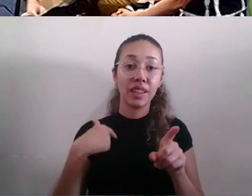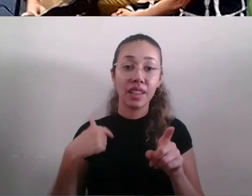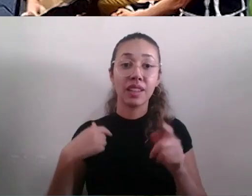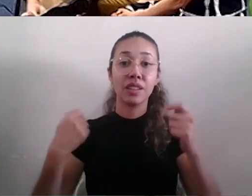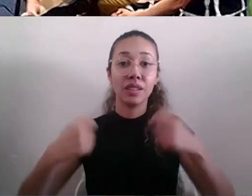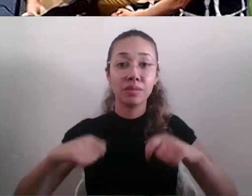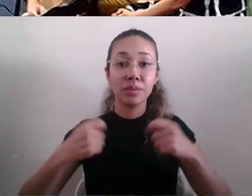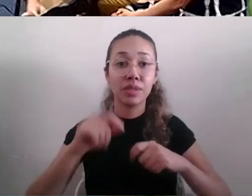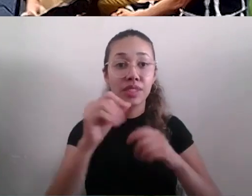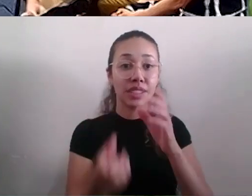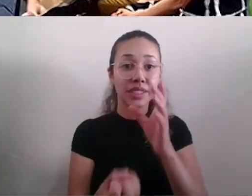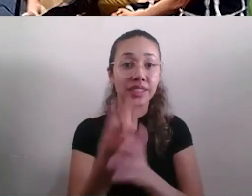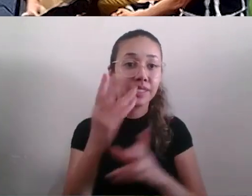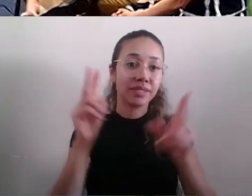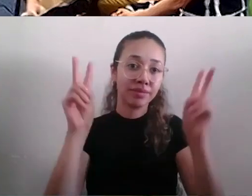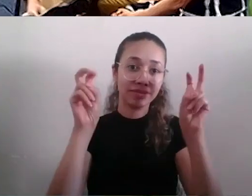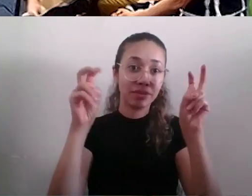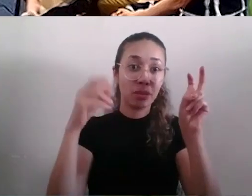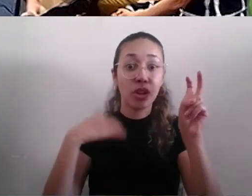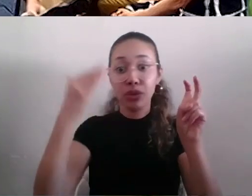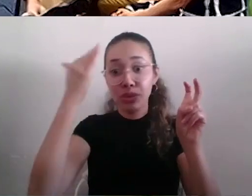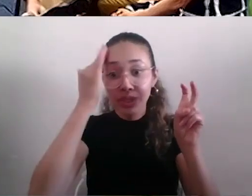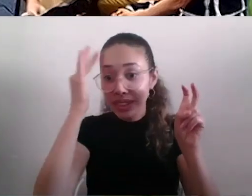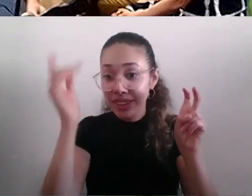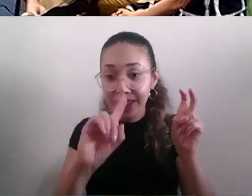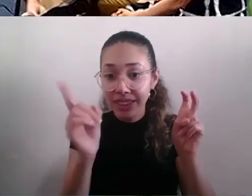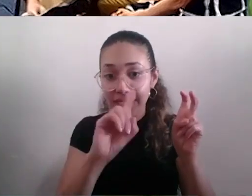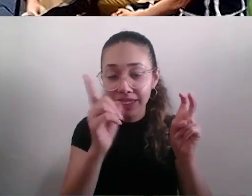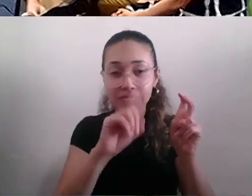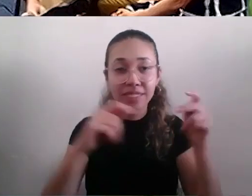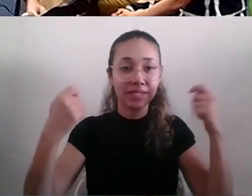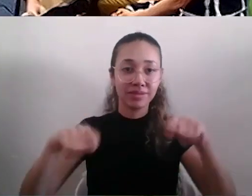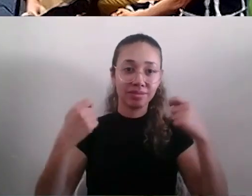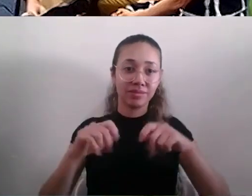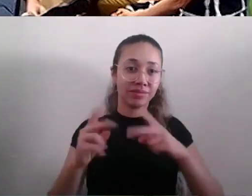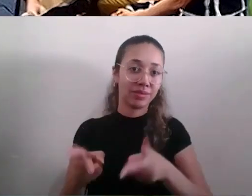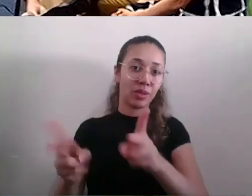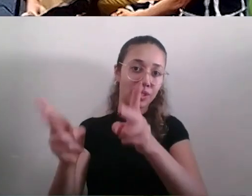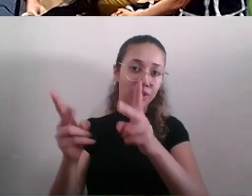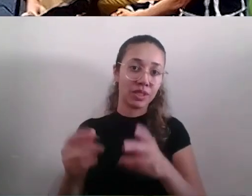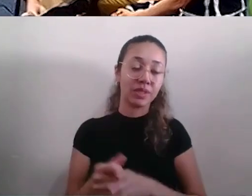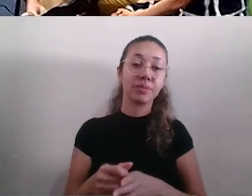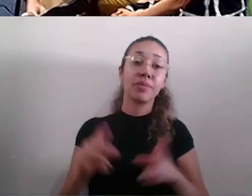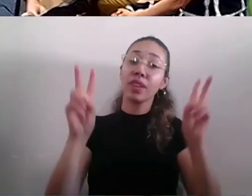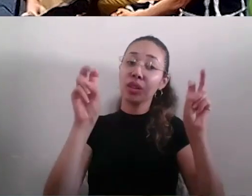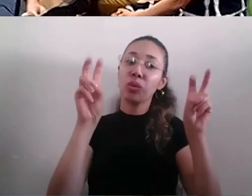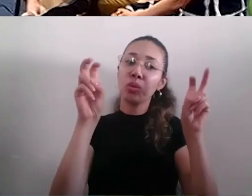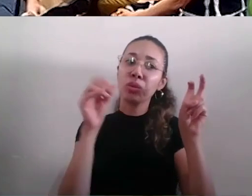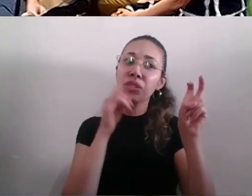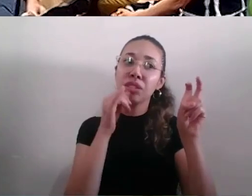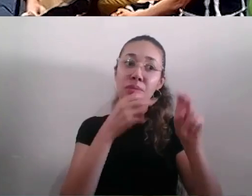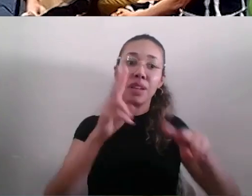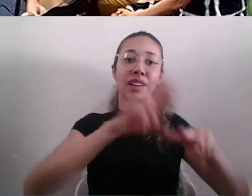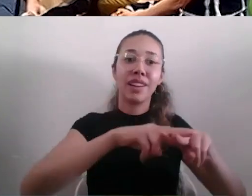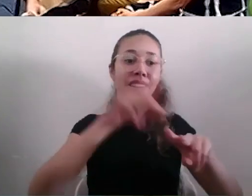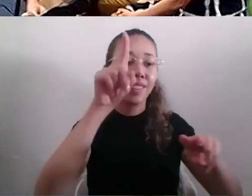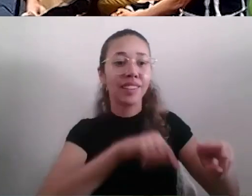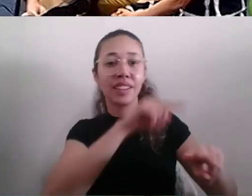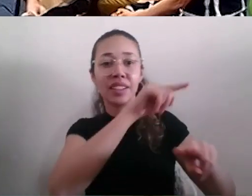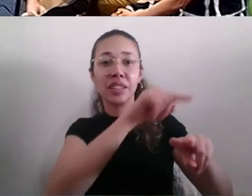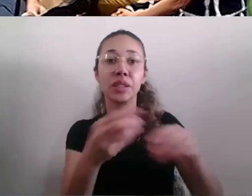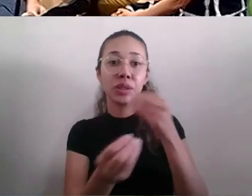alguma coisa a respeito daquela coisa que eu não entendi. Então, abolicionismo penal, eu acho que seria uma coisa que eu gostaria de